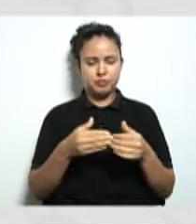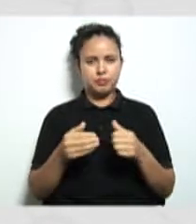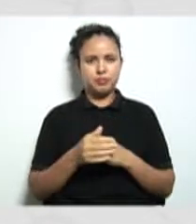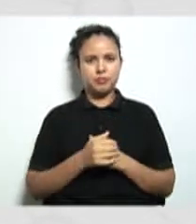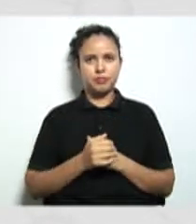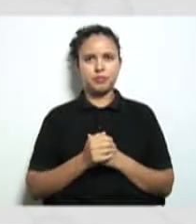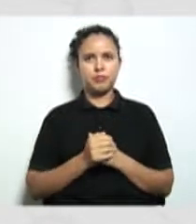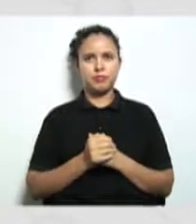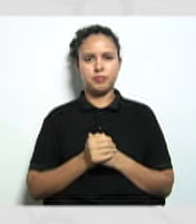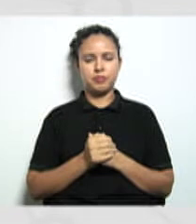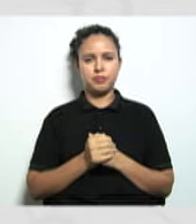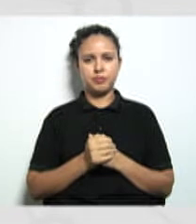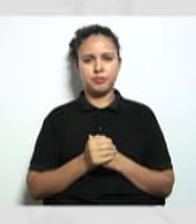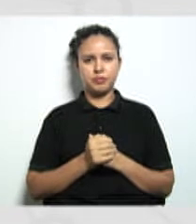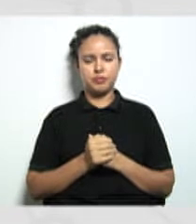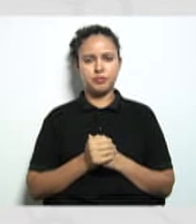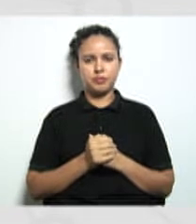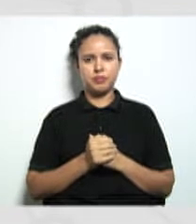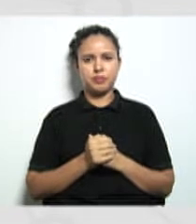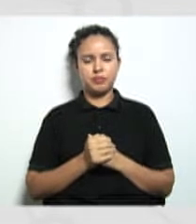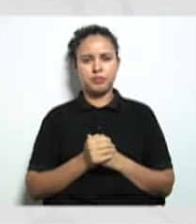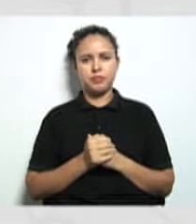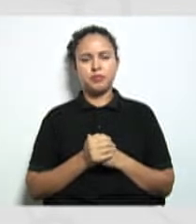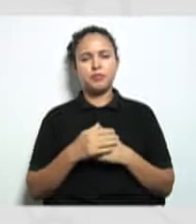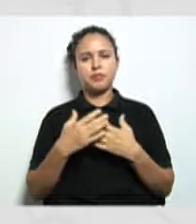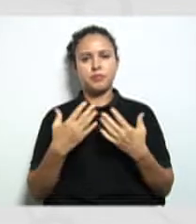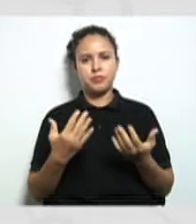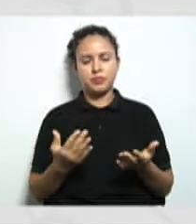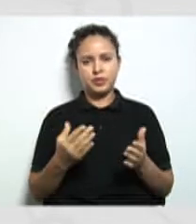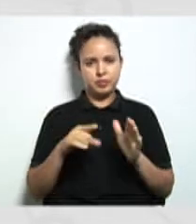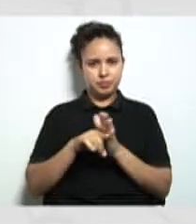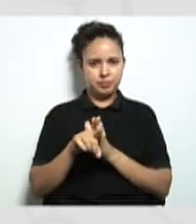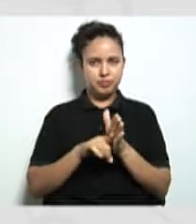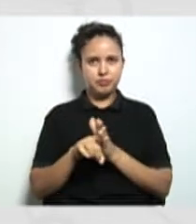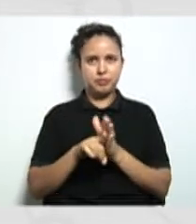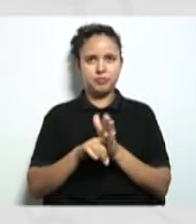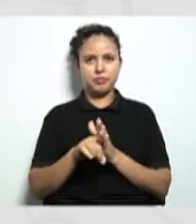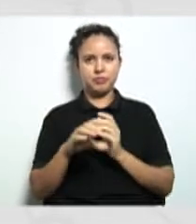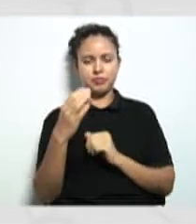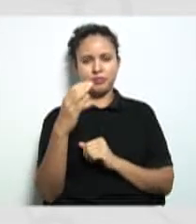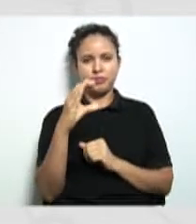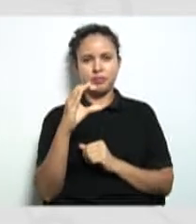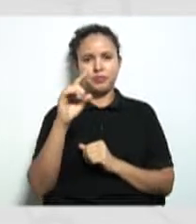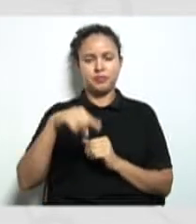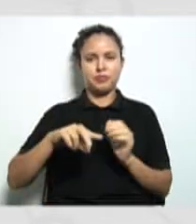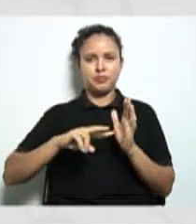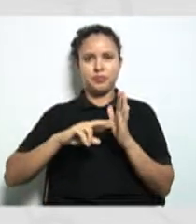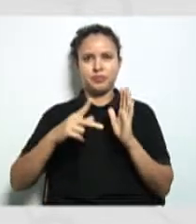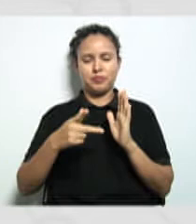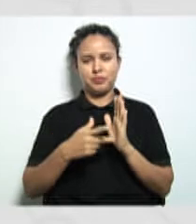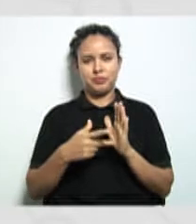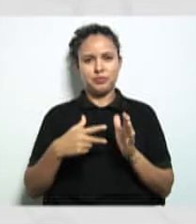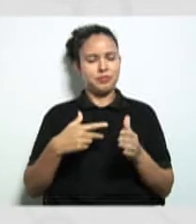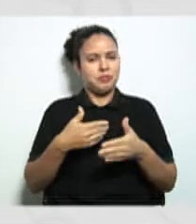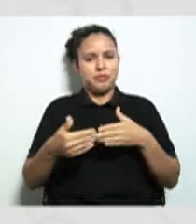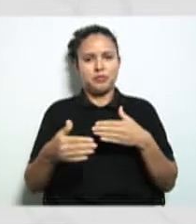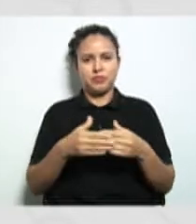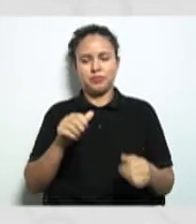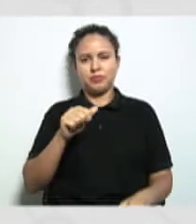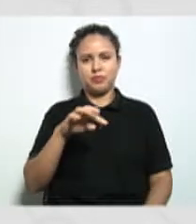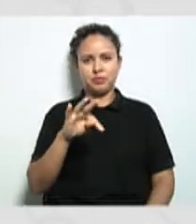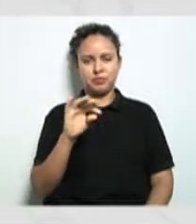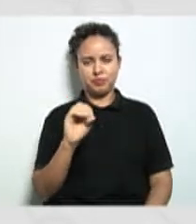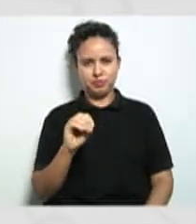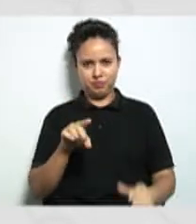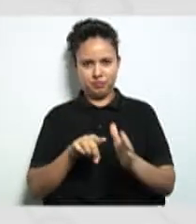uma água, que esse ar-condicionado está acabando com a minha garganta. Vamos lá. Pesquisa científica é sinônimo de qualquer ato ou efeito de pesquisar? Bom,